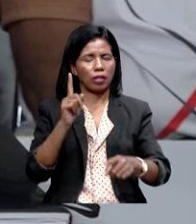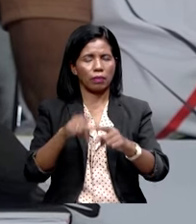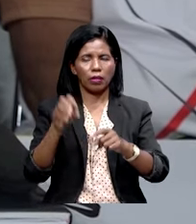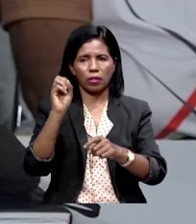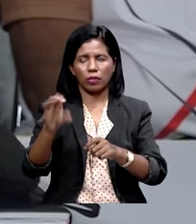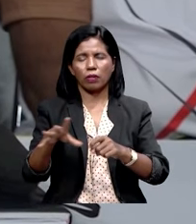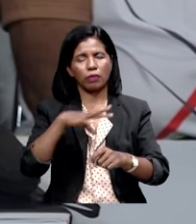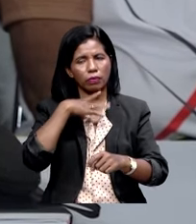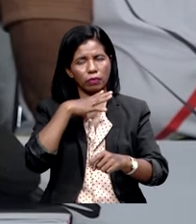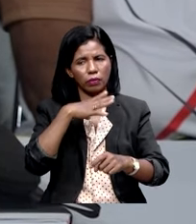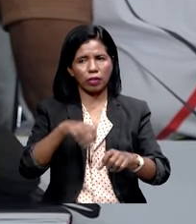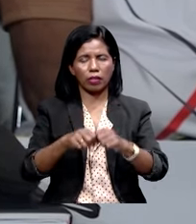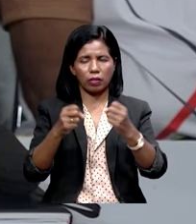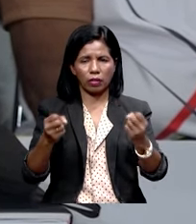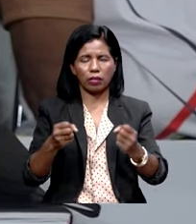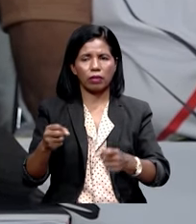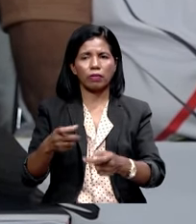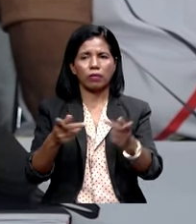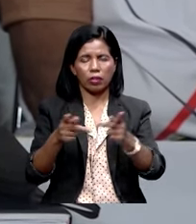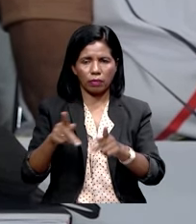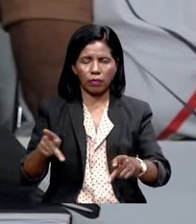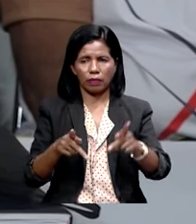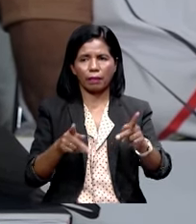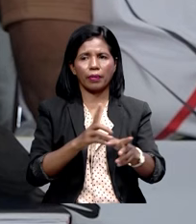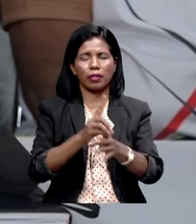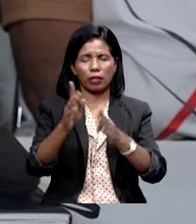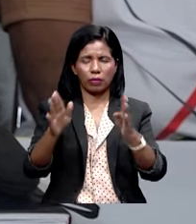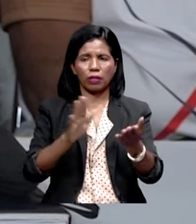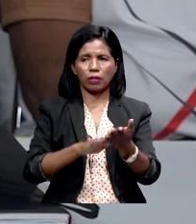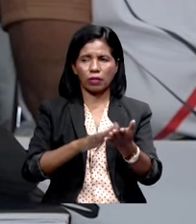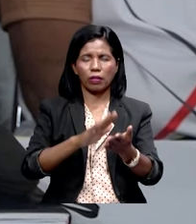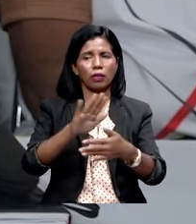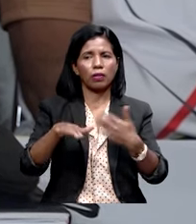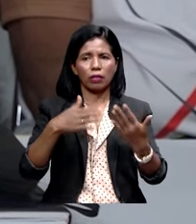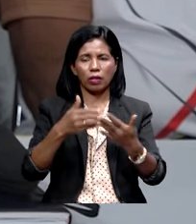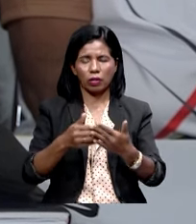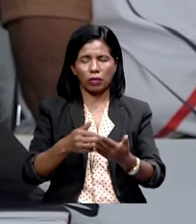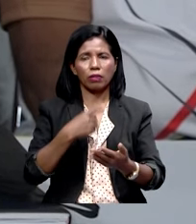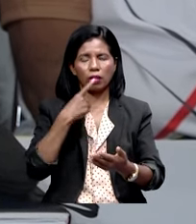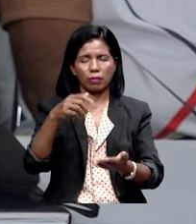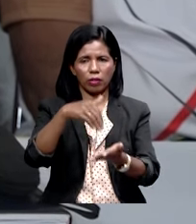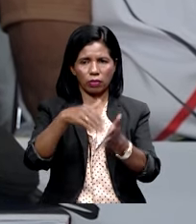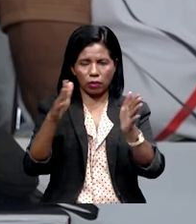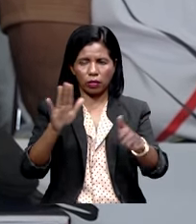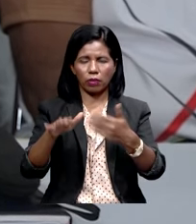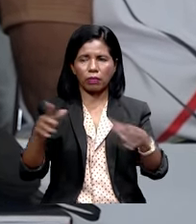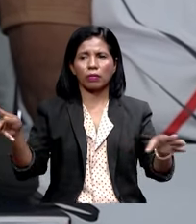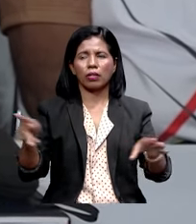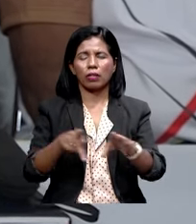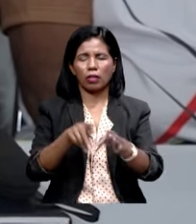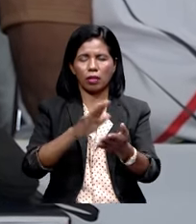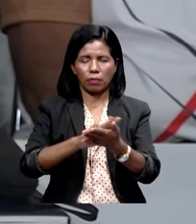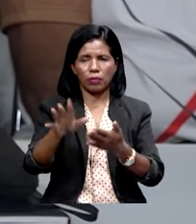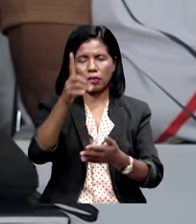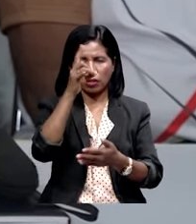fora, no estraga fato em público será. Diretor da escola será, a tua mobiliza ser estudantes, a tua participa da limpeza será